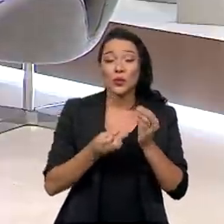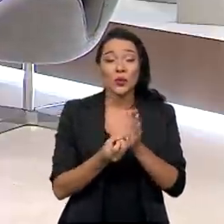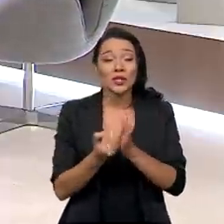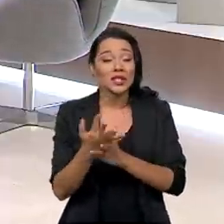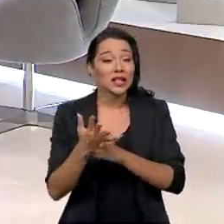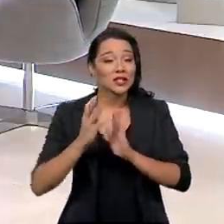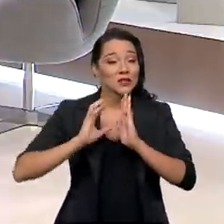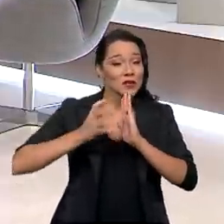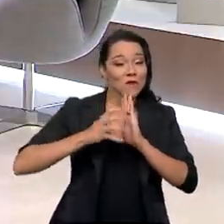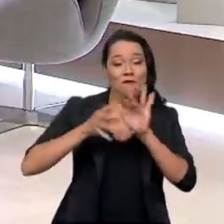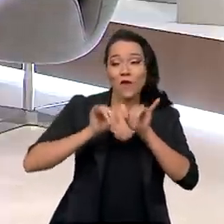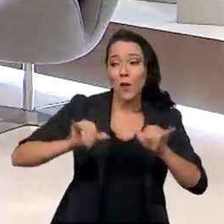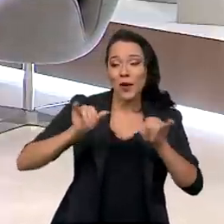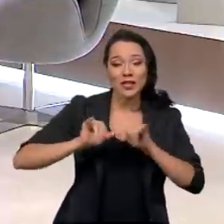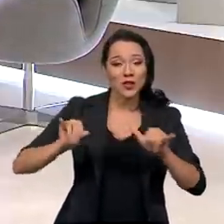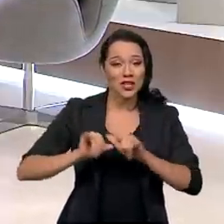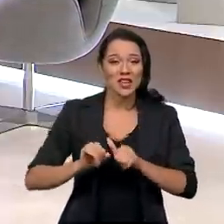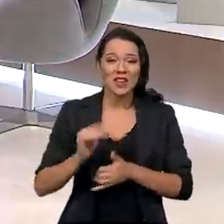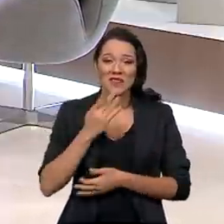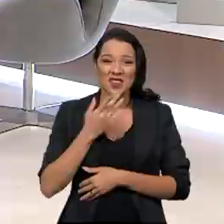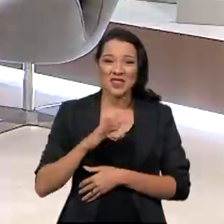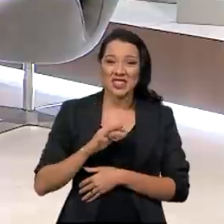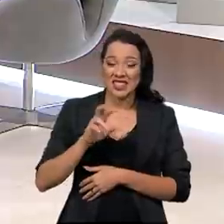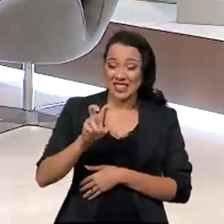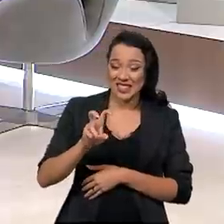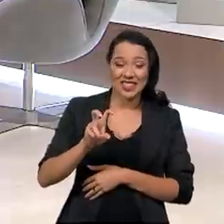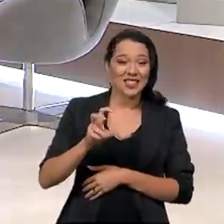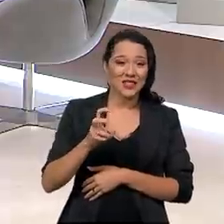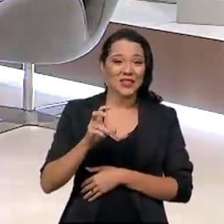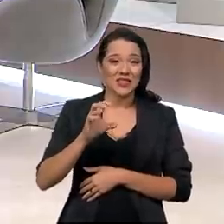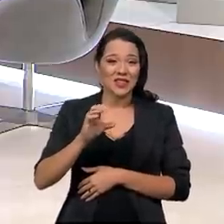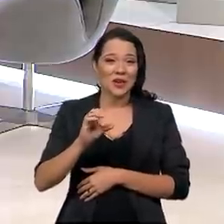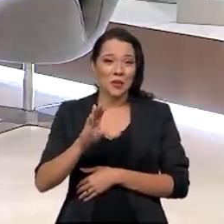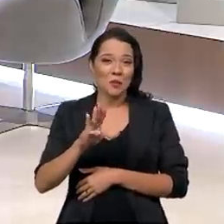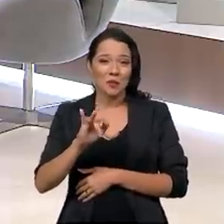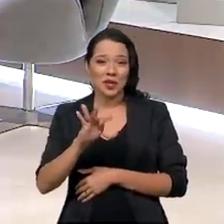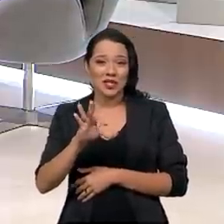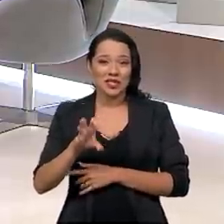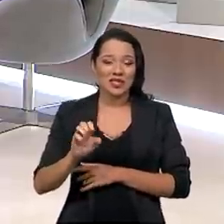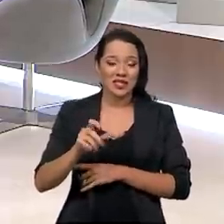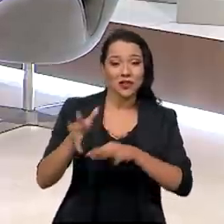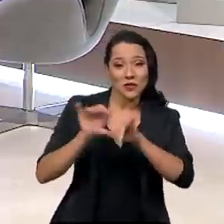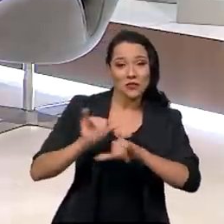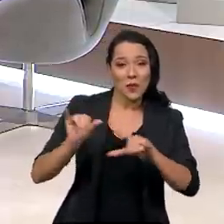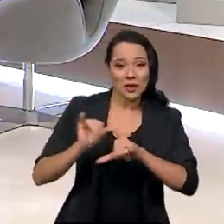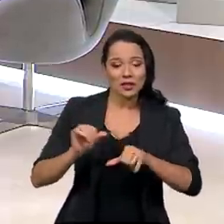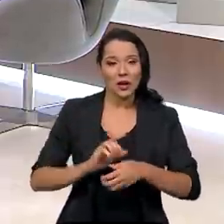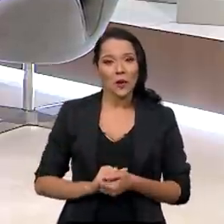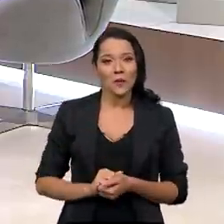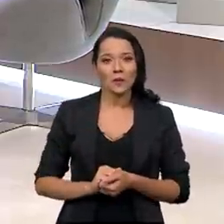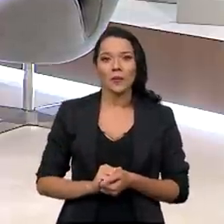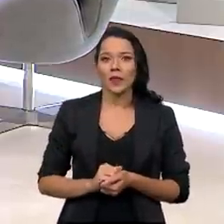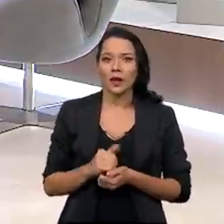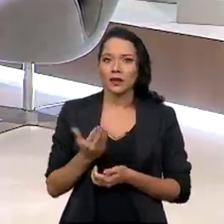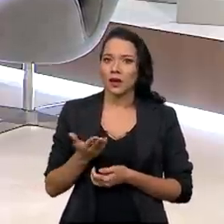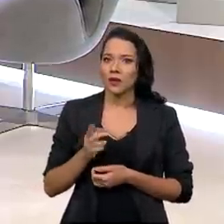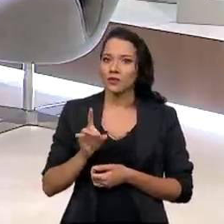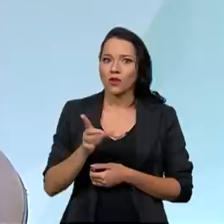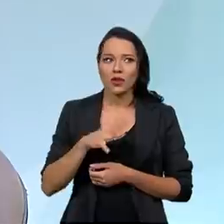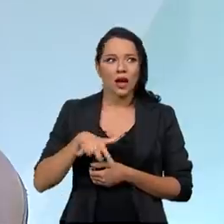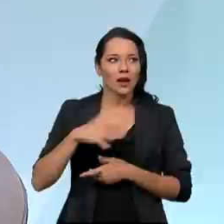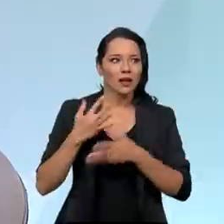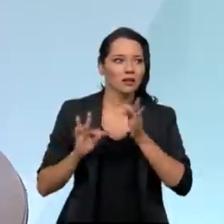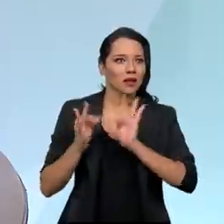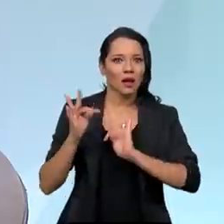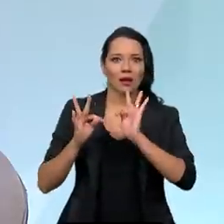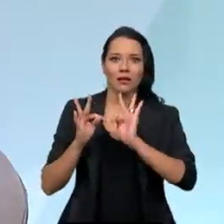de dados, como eu disse, 5 terabytes de dados, 500 mil produções de saída só técnicas,